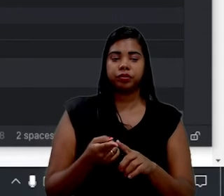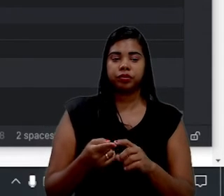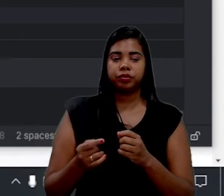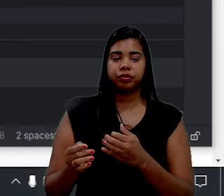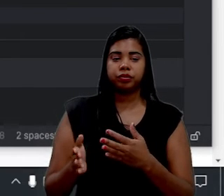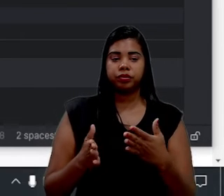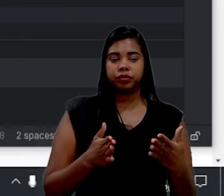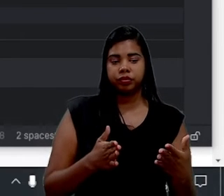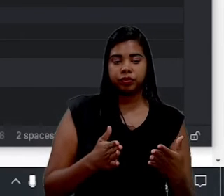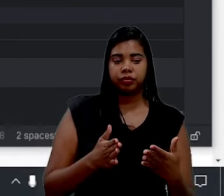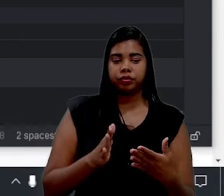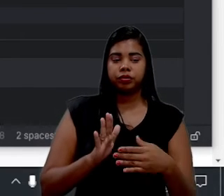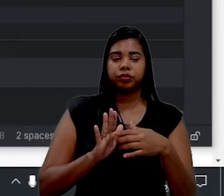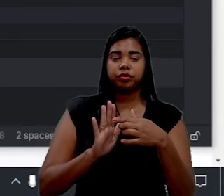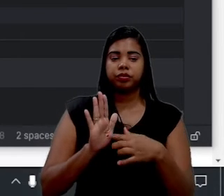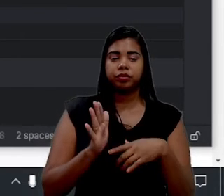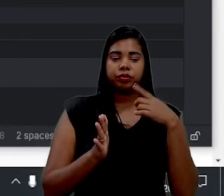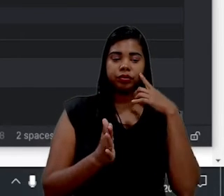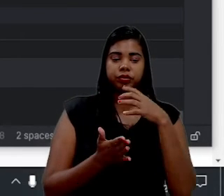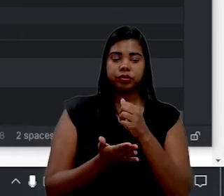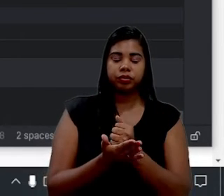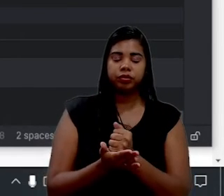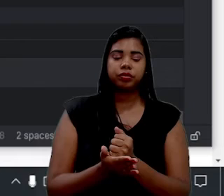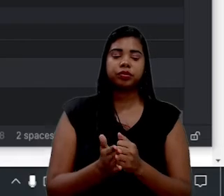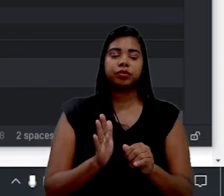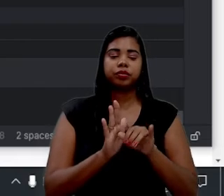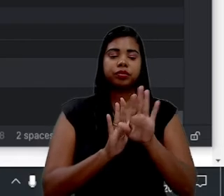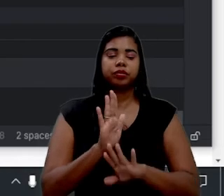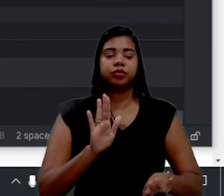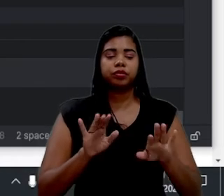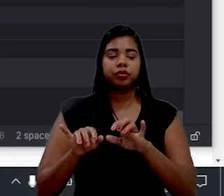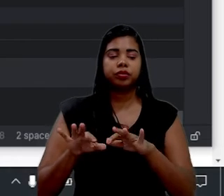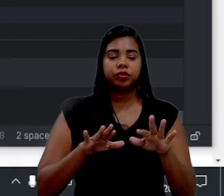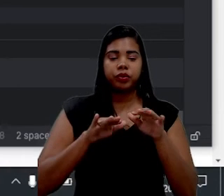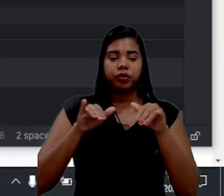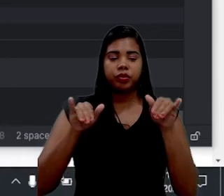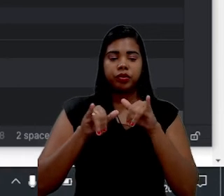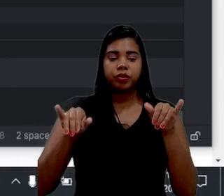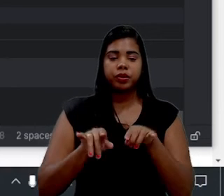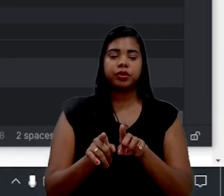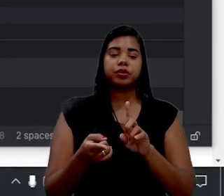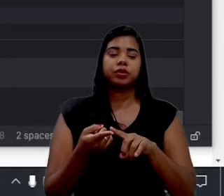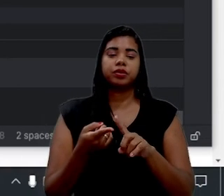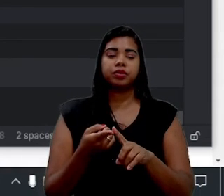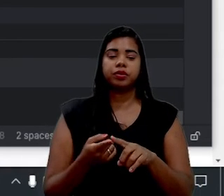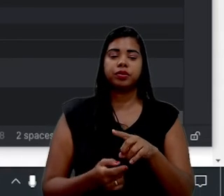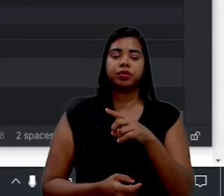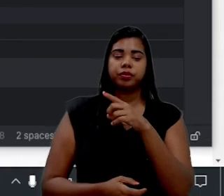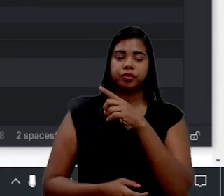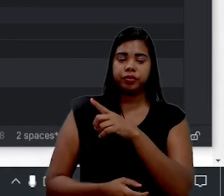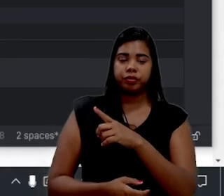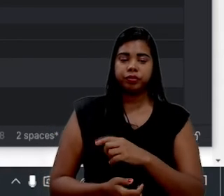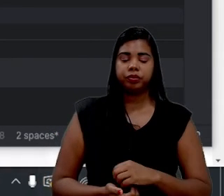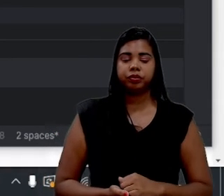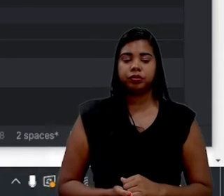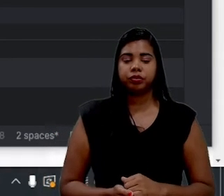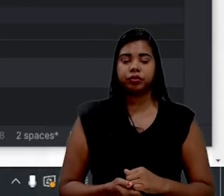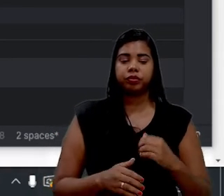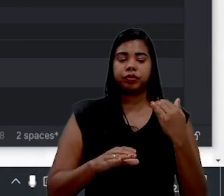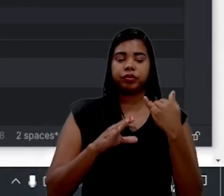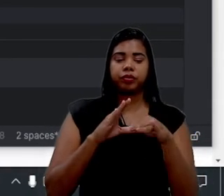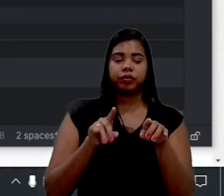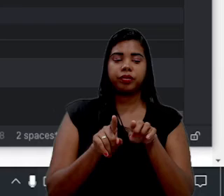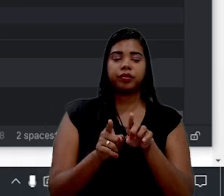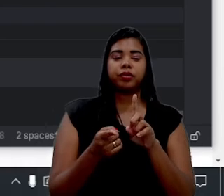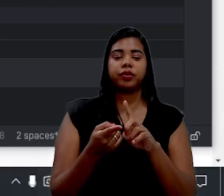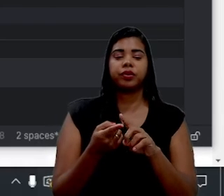de cadastro de gravação. Quando a gente for digitar as informações, né, então as informações vão ser enviadas, né,